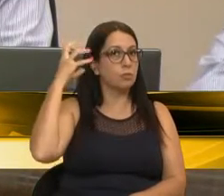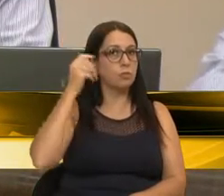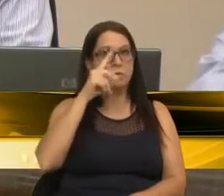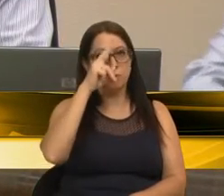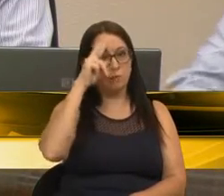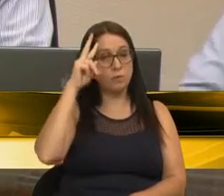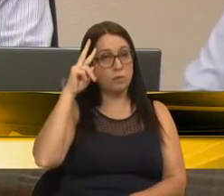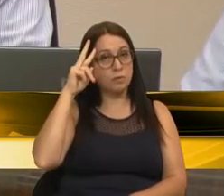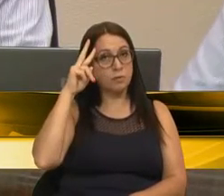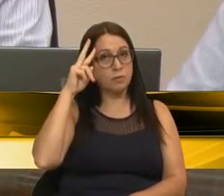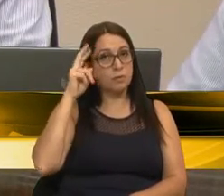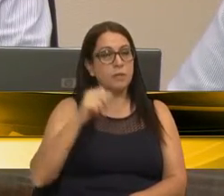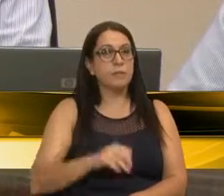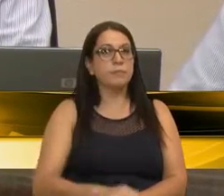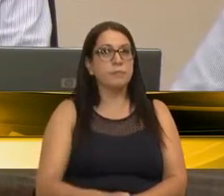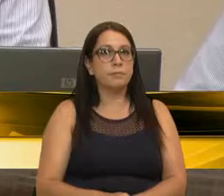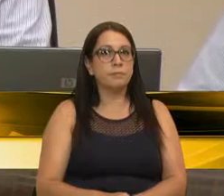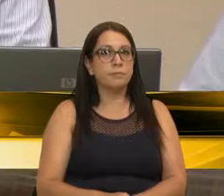Velocino Uis.